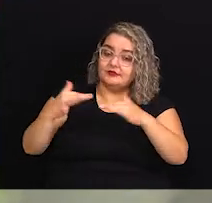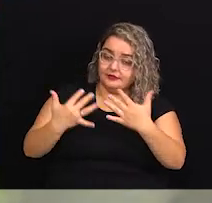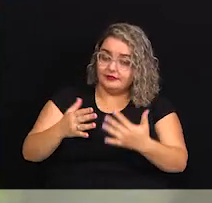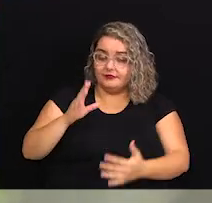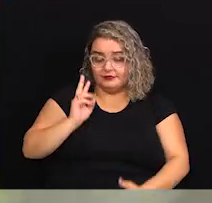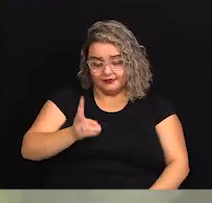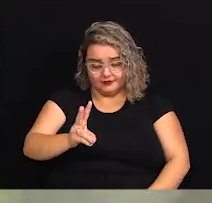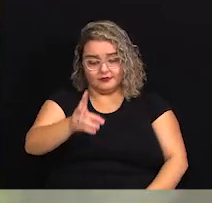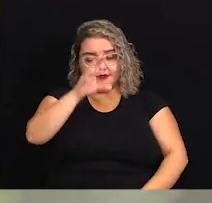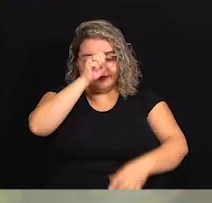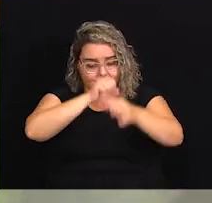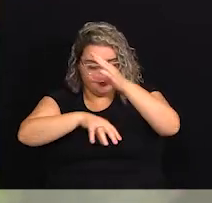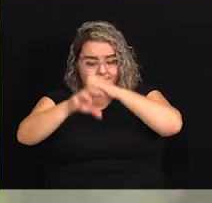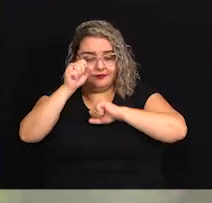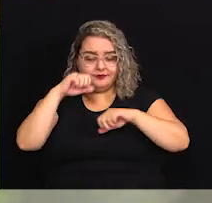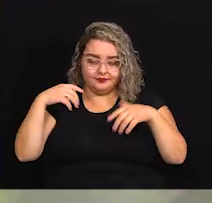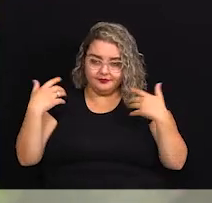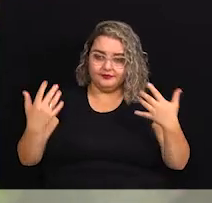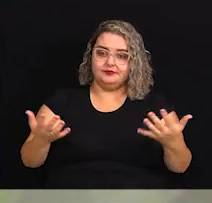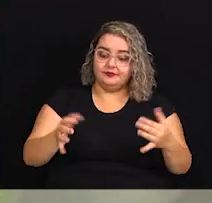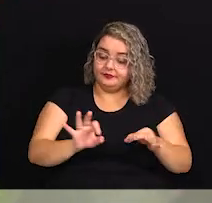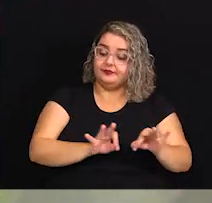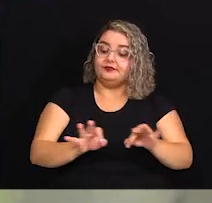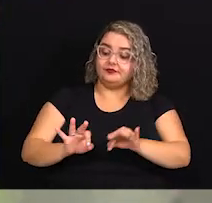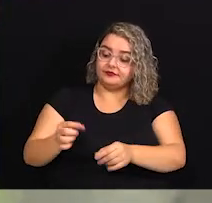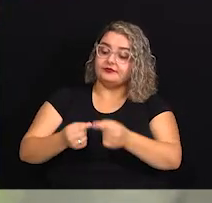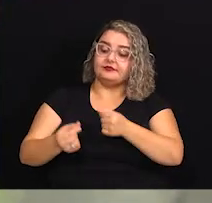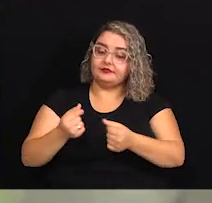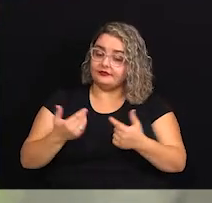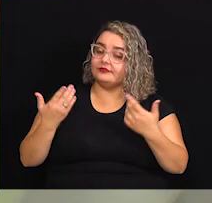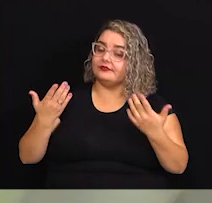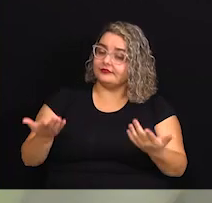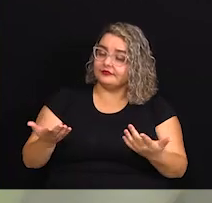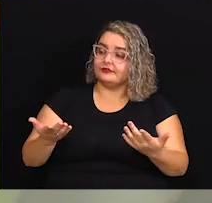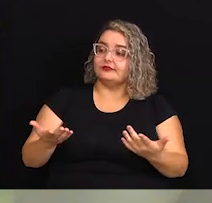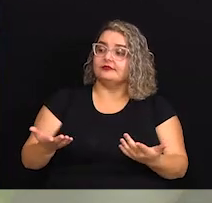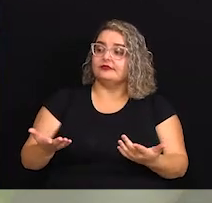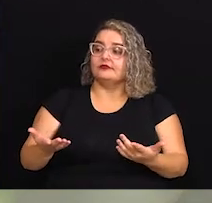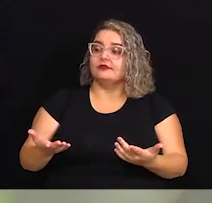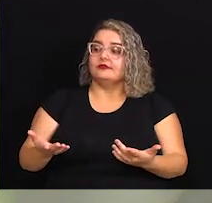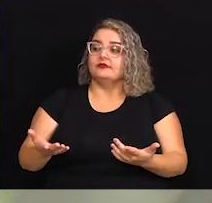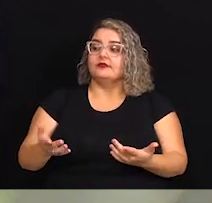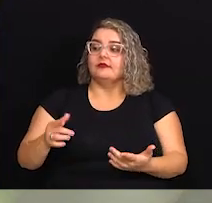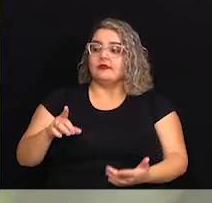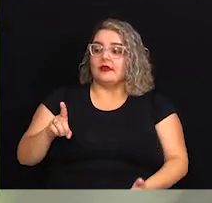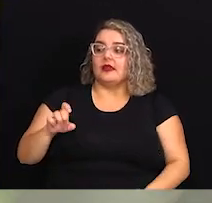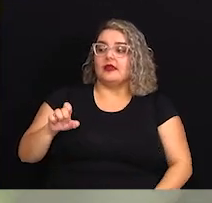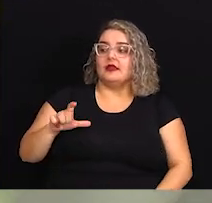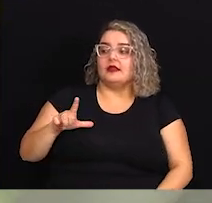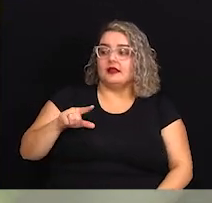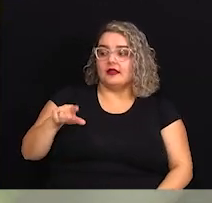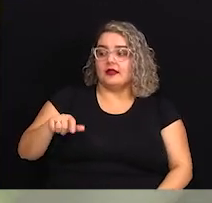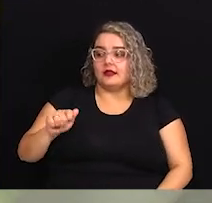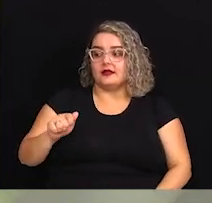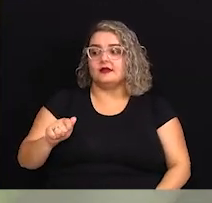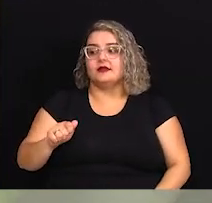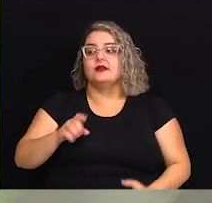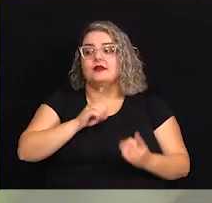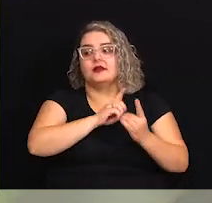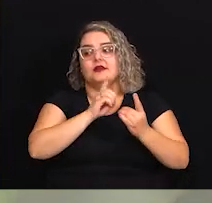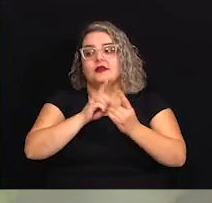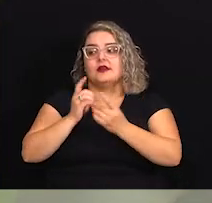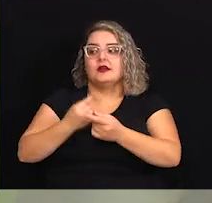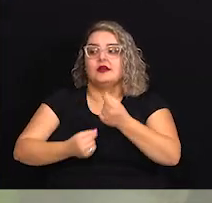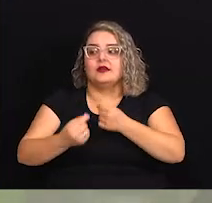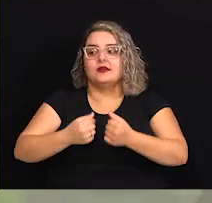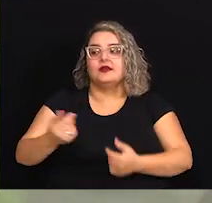acompanhando direto, estão aprendendo, estão ajeitando as finanças de vocês, viu? E hoje a Delza aqui, a Delza Barbosa, consultora